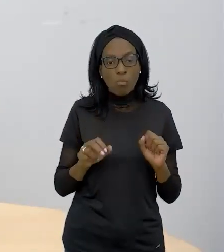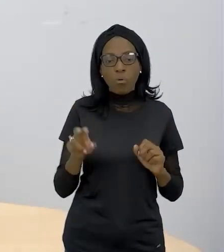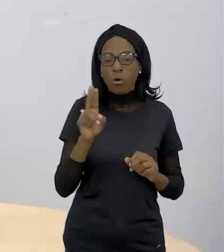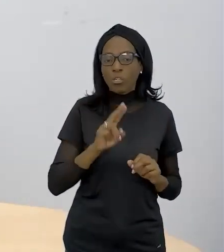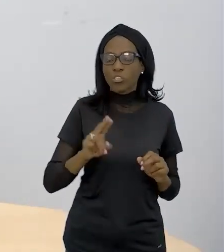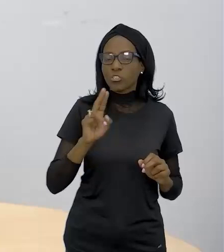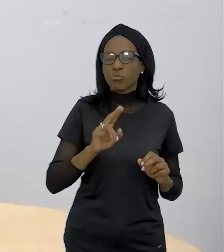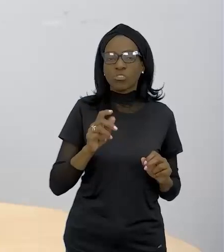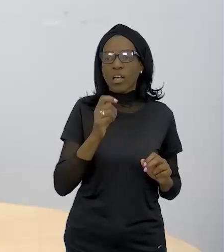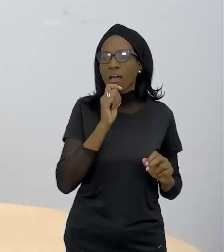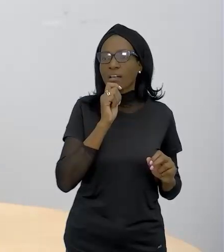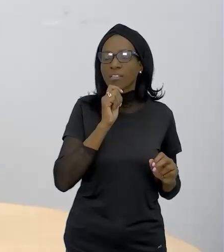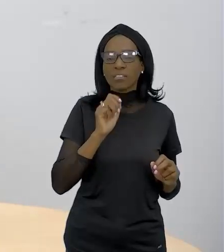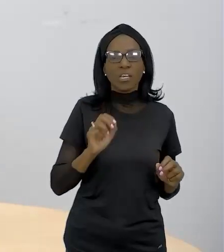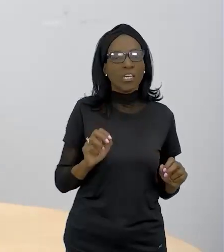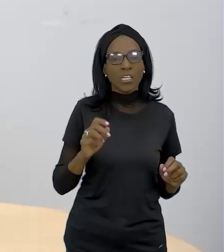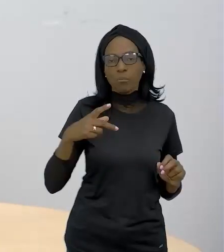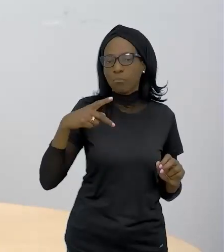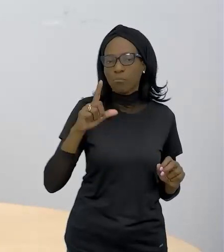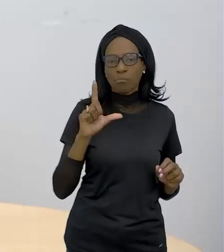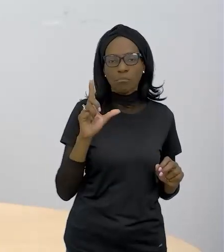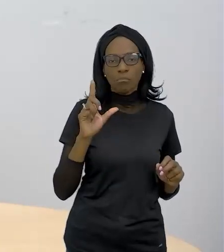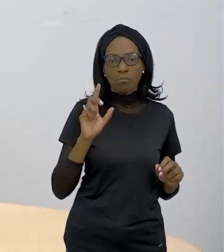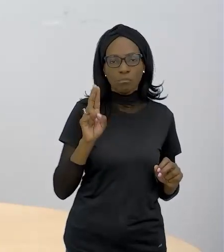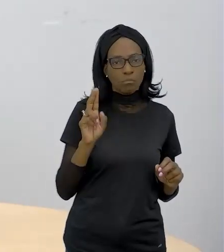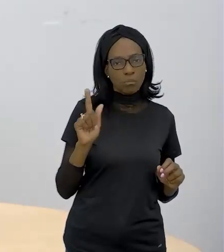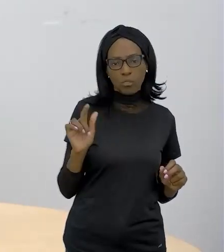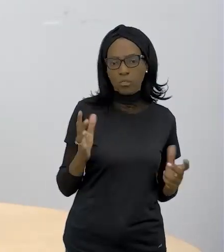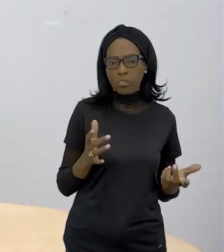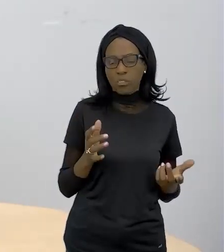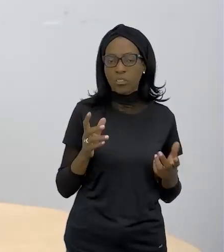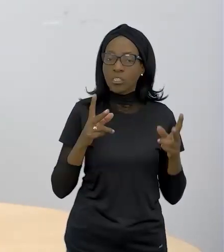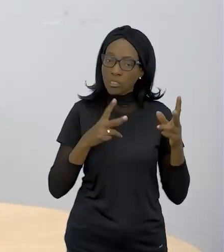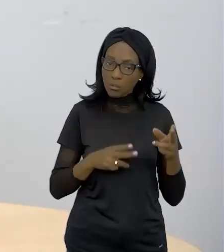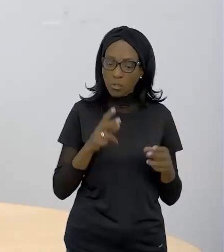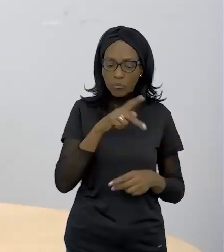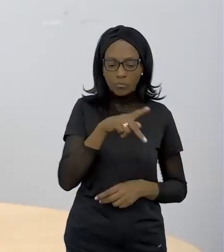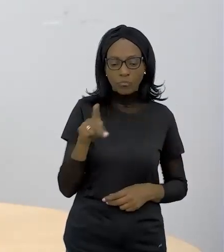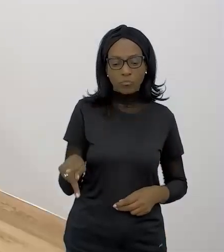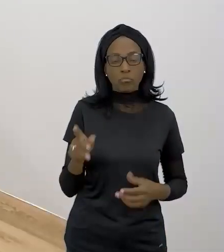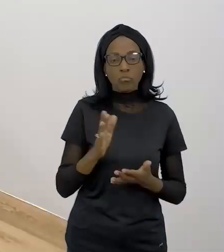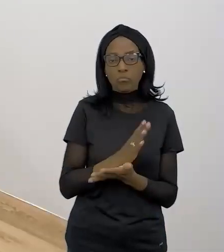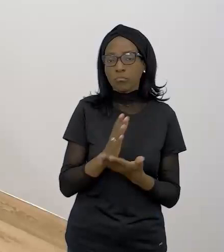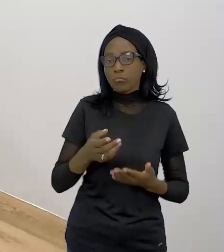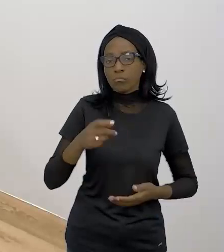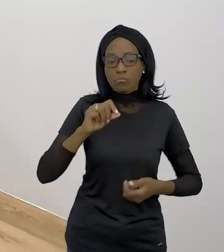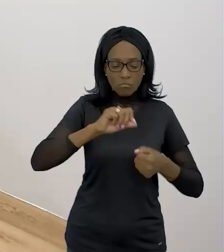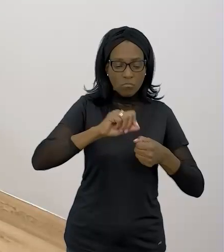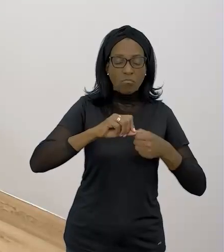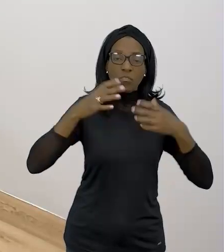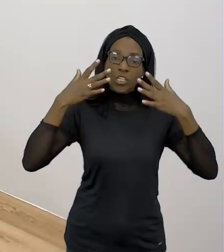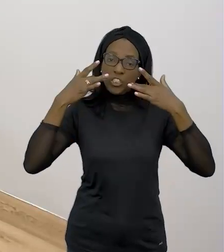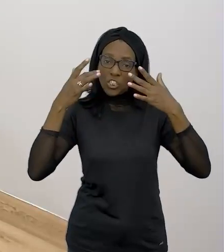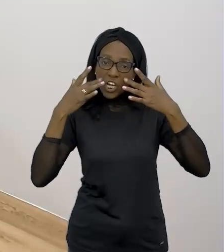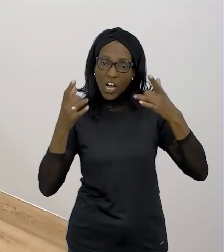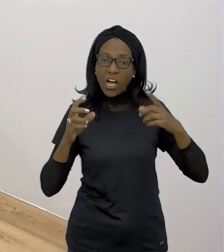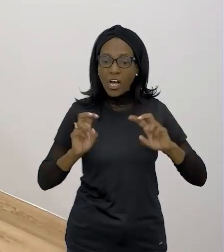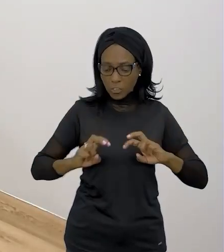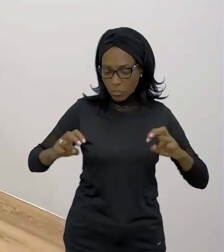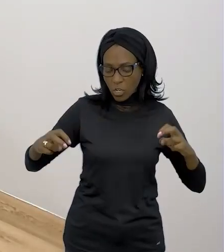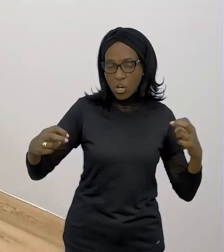desplugado, que inclusive foi o exemplo, né, de alguns professores que fazem o teatro, a roda